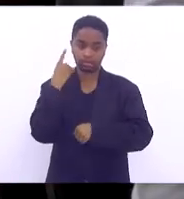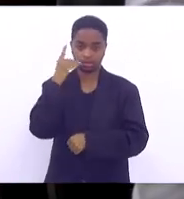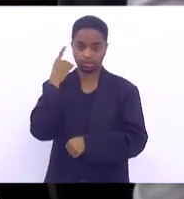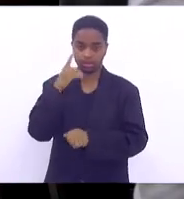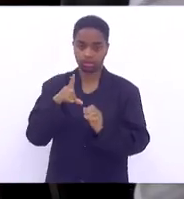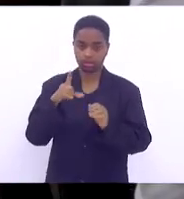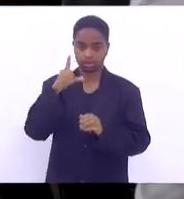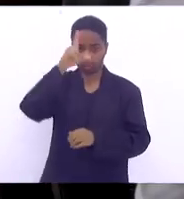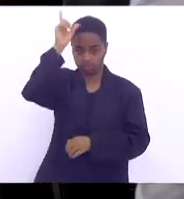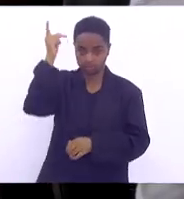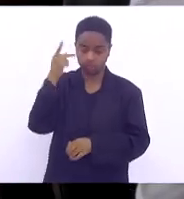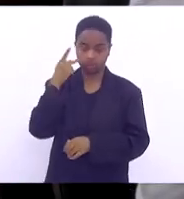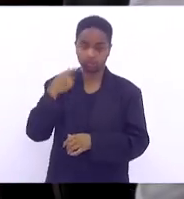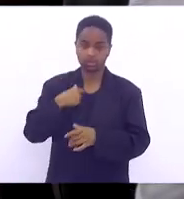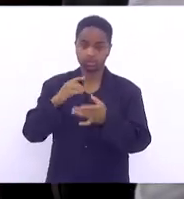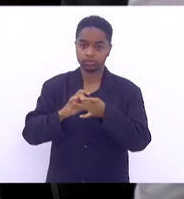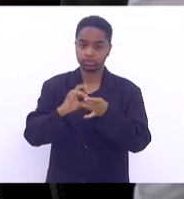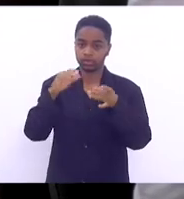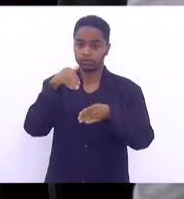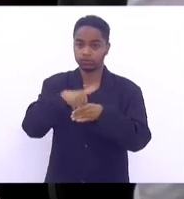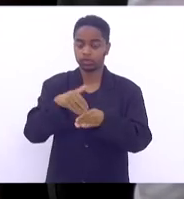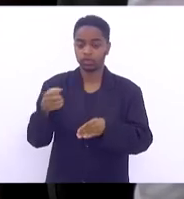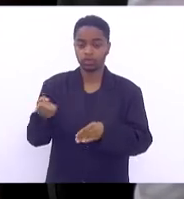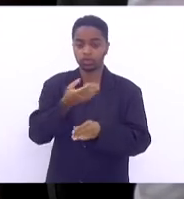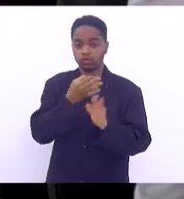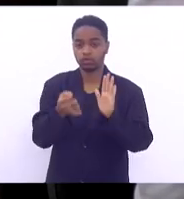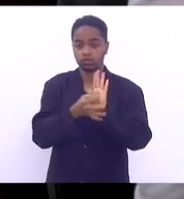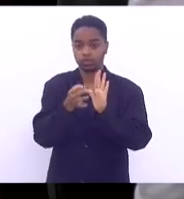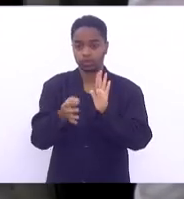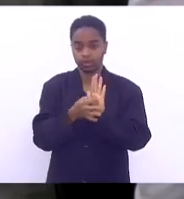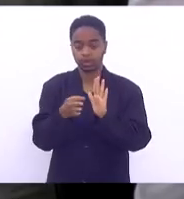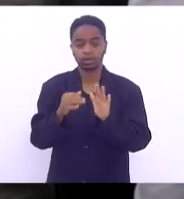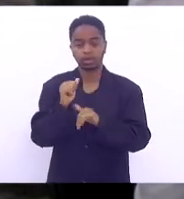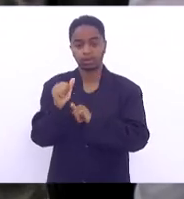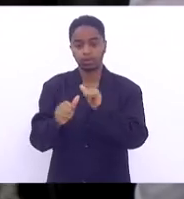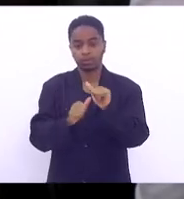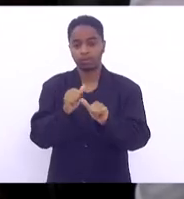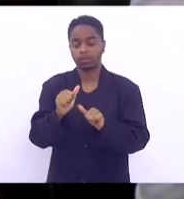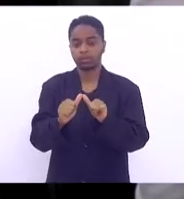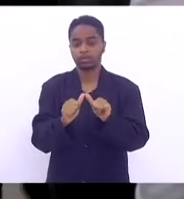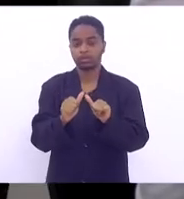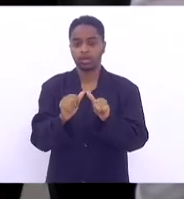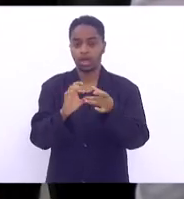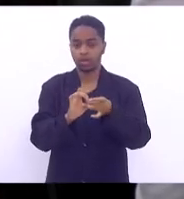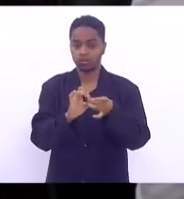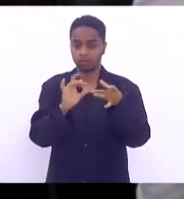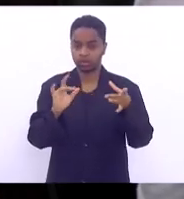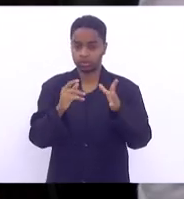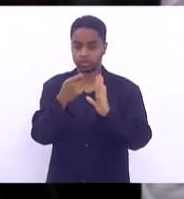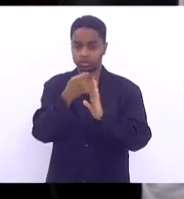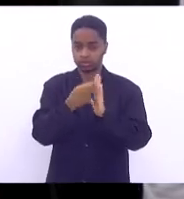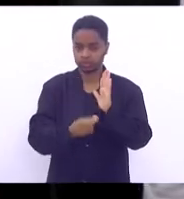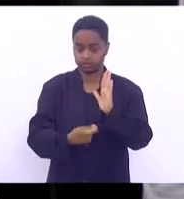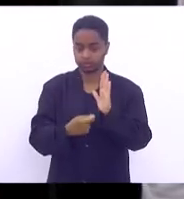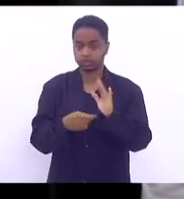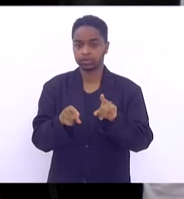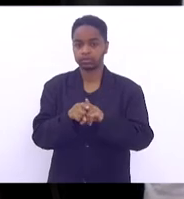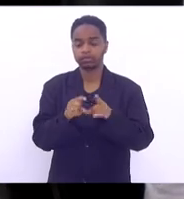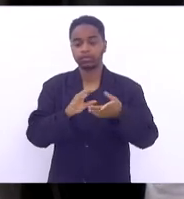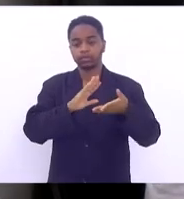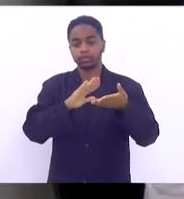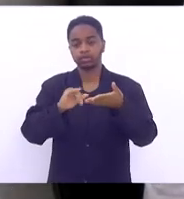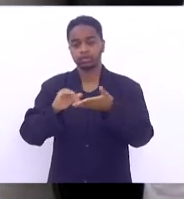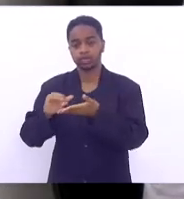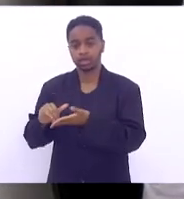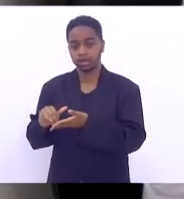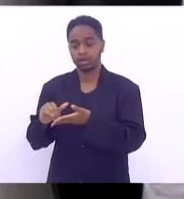colocar em votação um novo parecer no sentido de transformá-lo em autorizativo, suprimindo